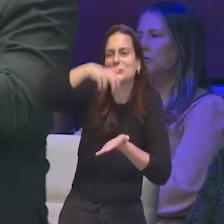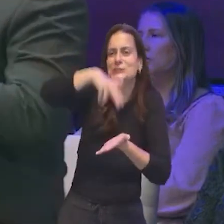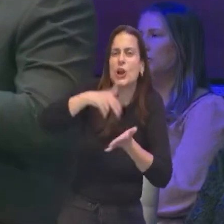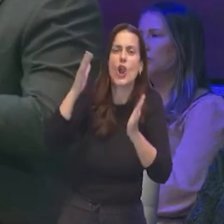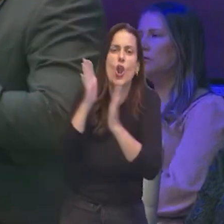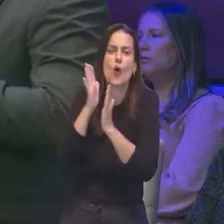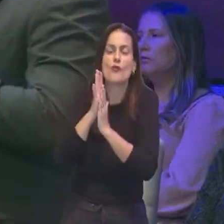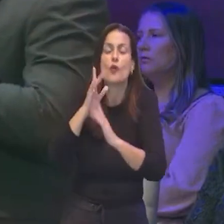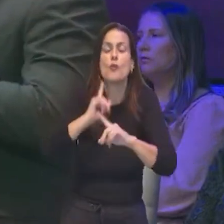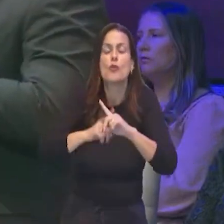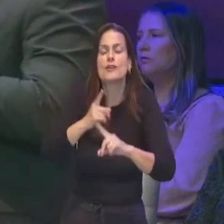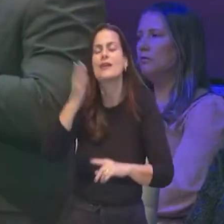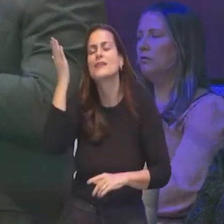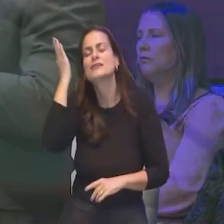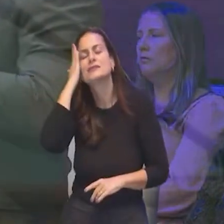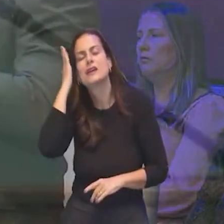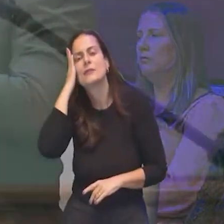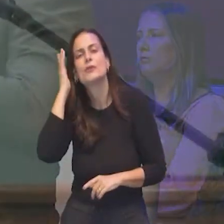por saber